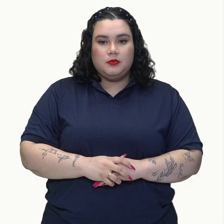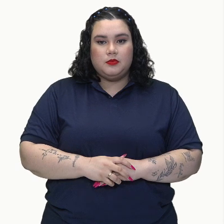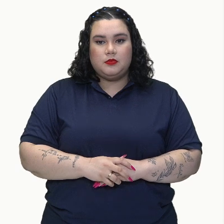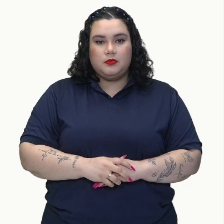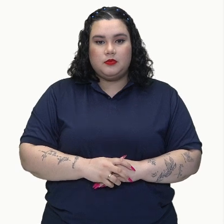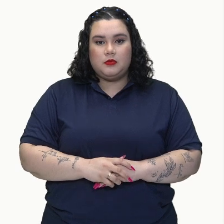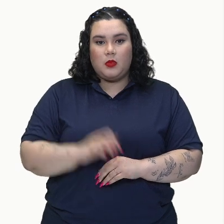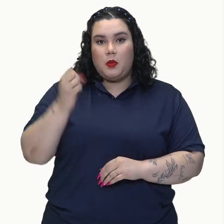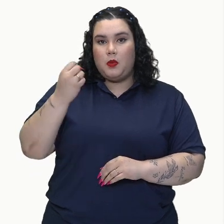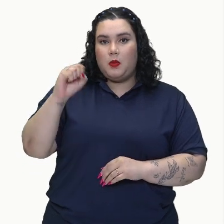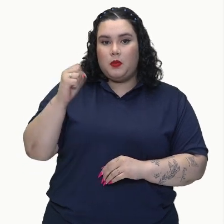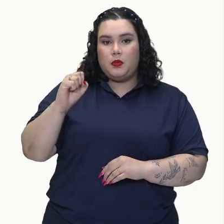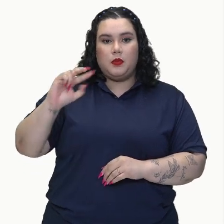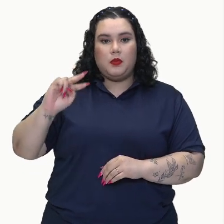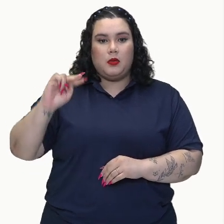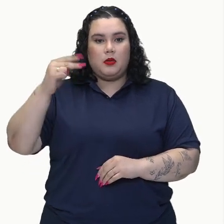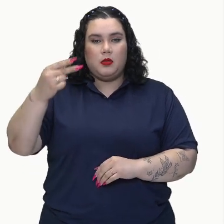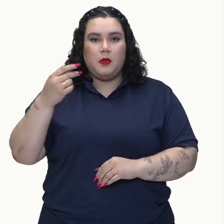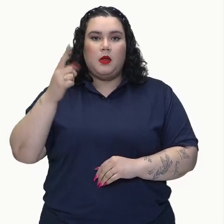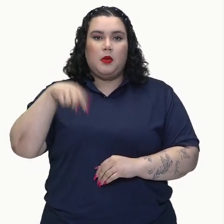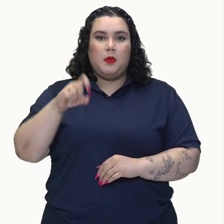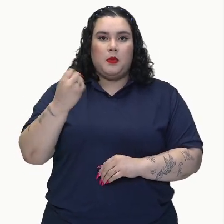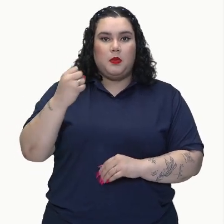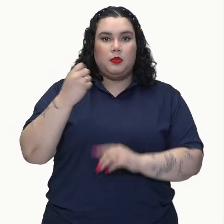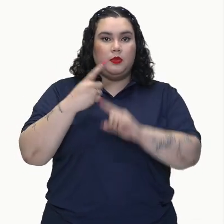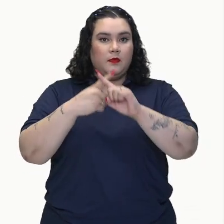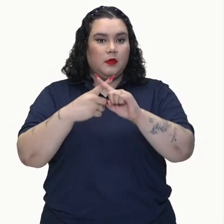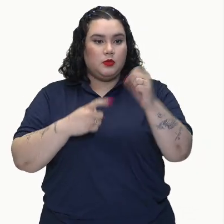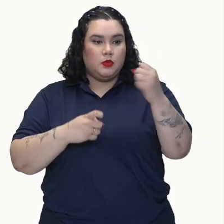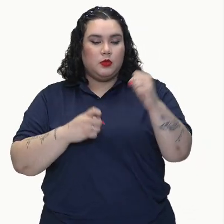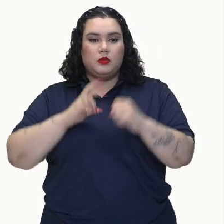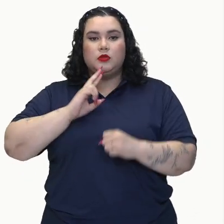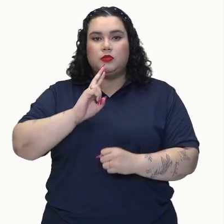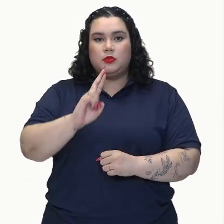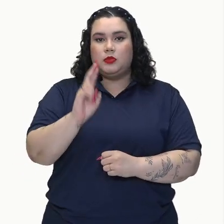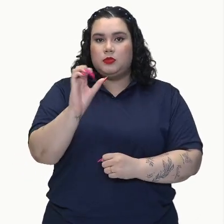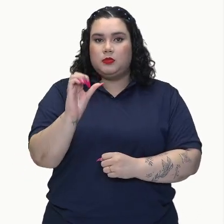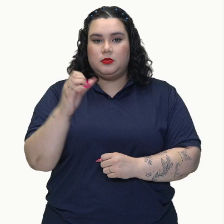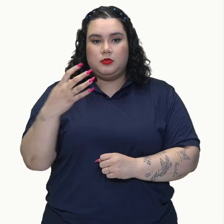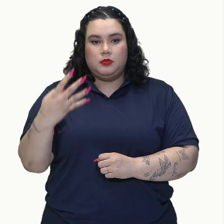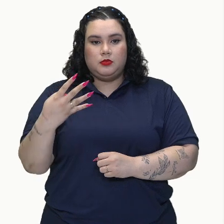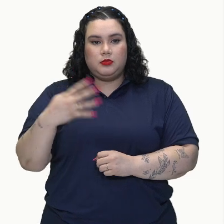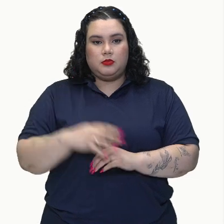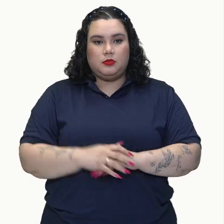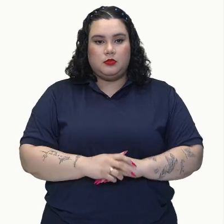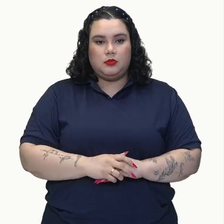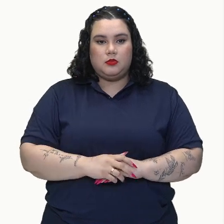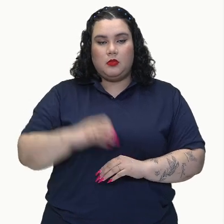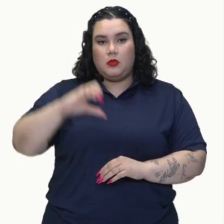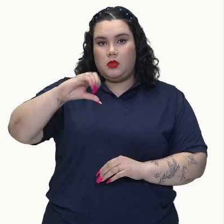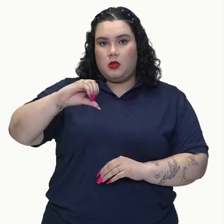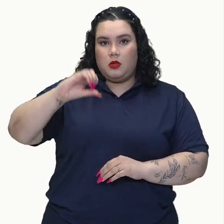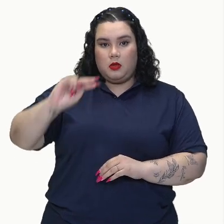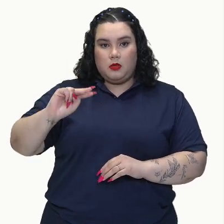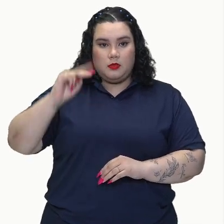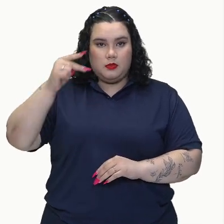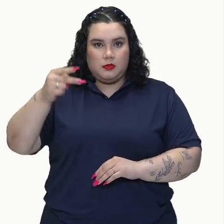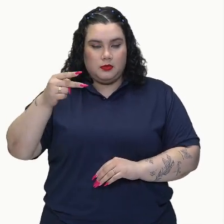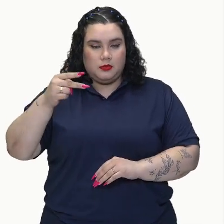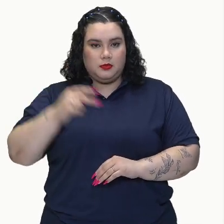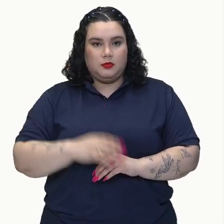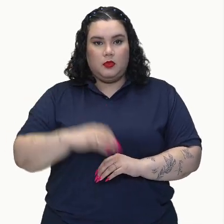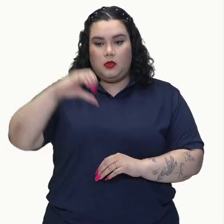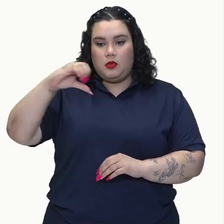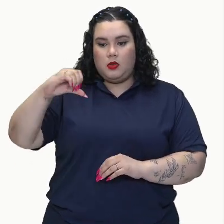Depois, 8 ao quadrado, 8 vezes 8, 64. Depois, 9 ao quadrado,